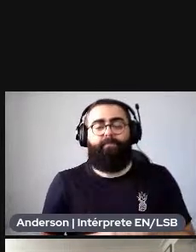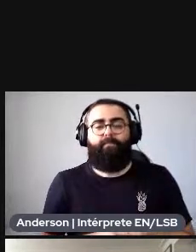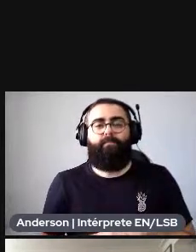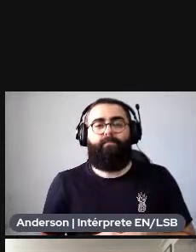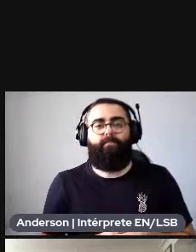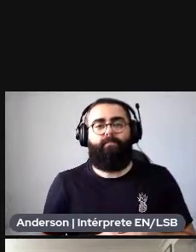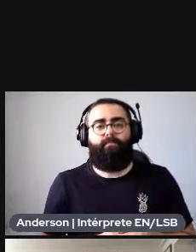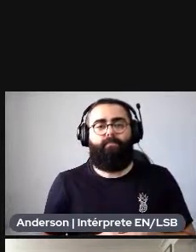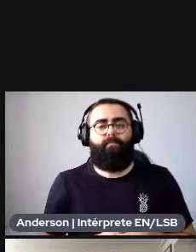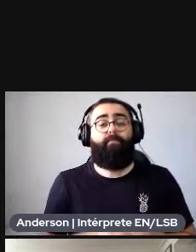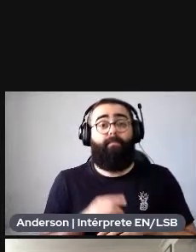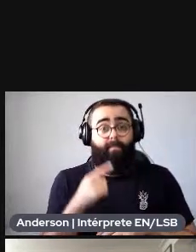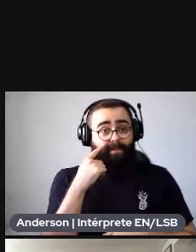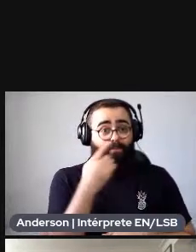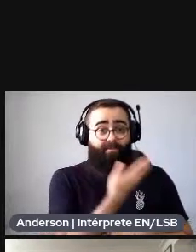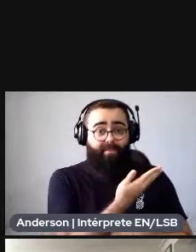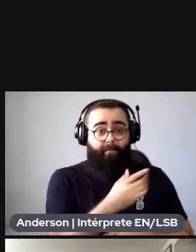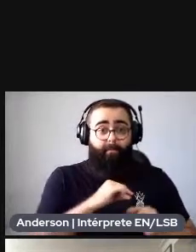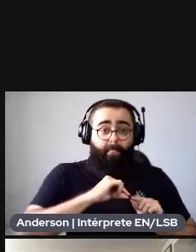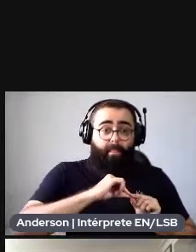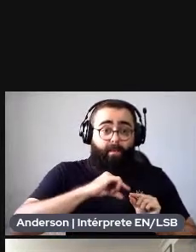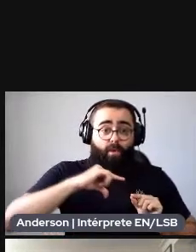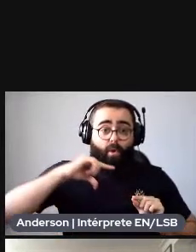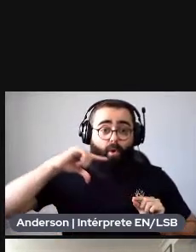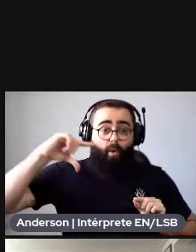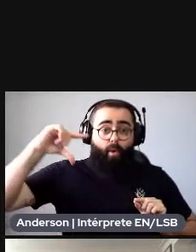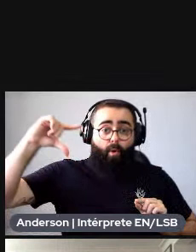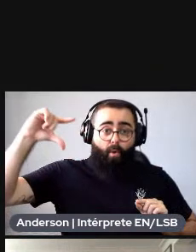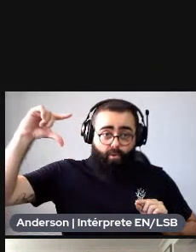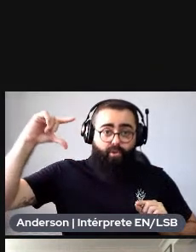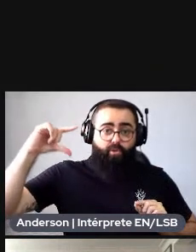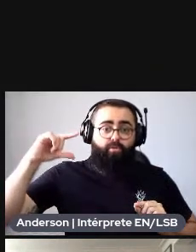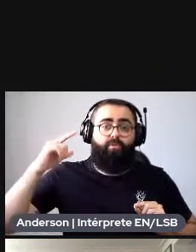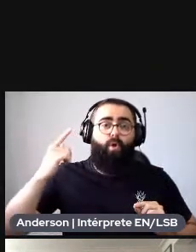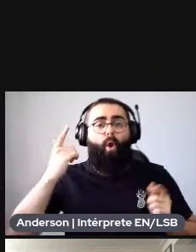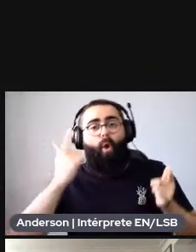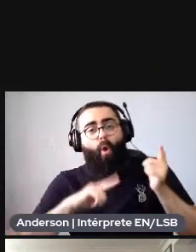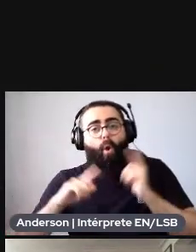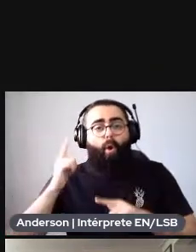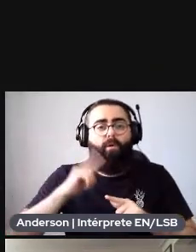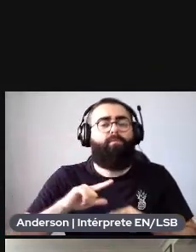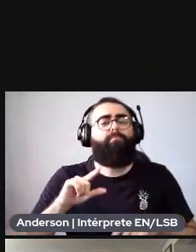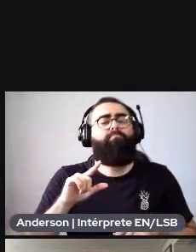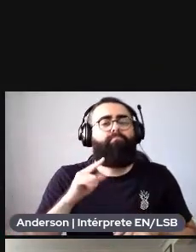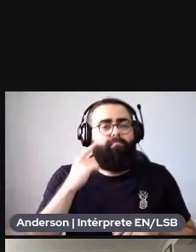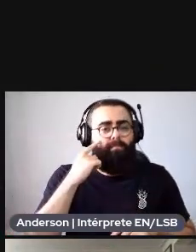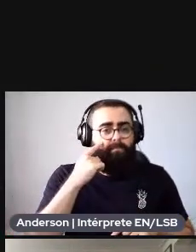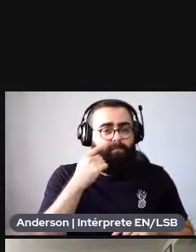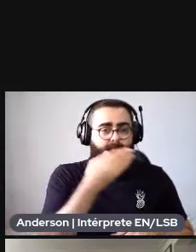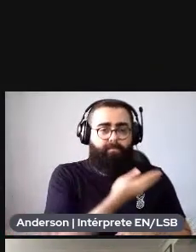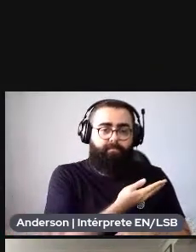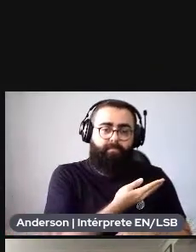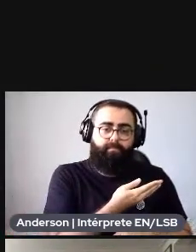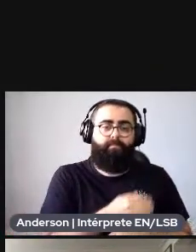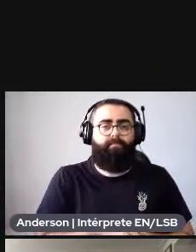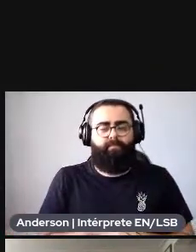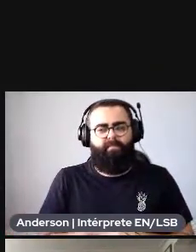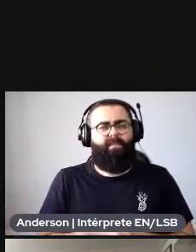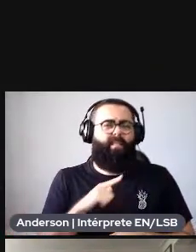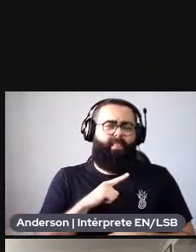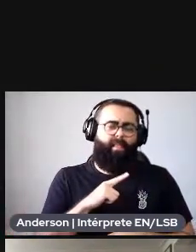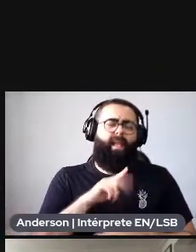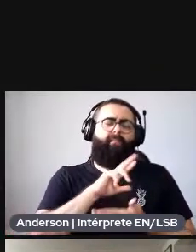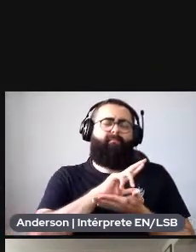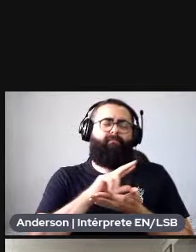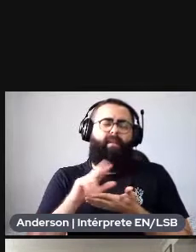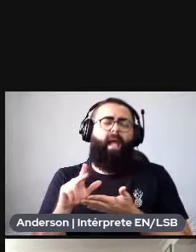contínuo de concretização pode ser representado de muitas formas. Trago-vos aqui uma forma entre muitas possíveis, em